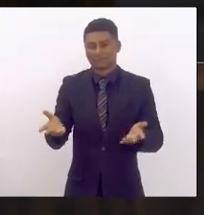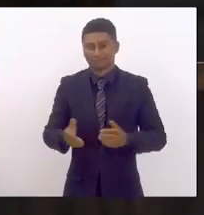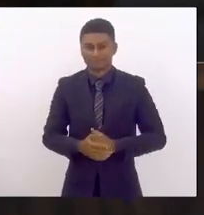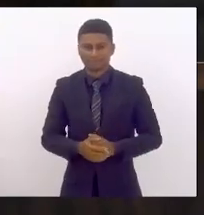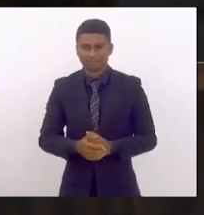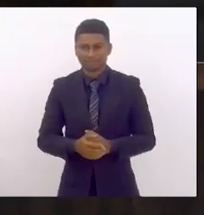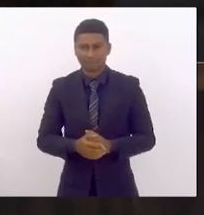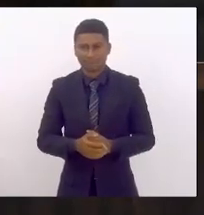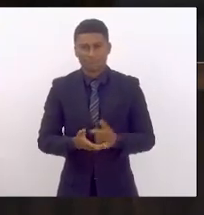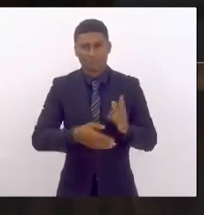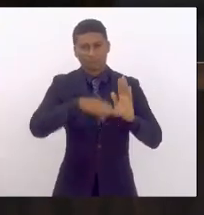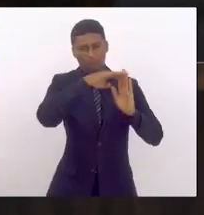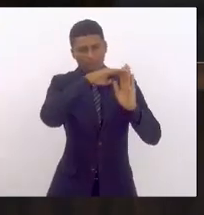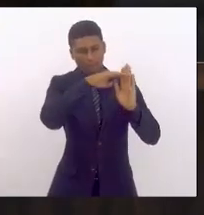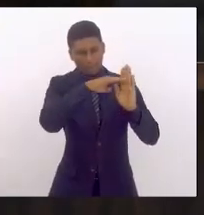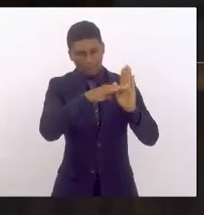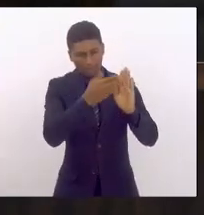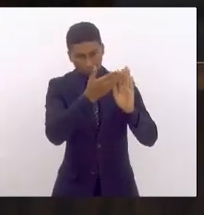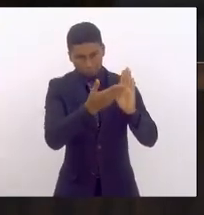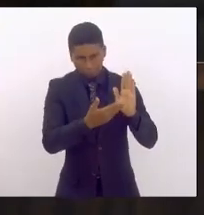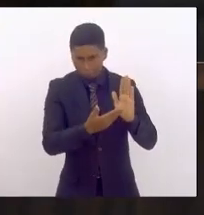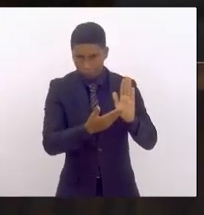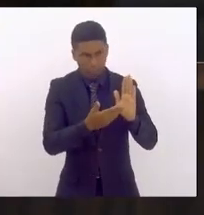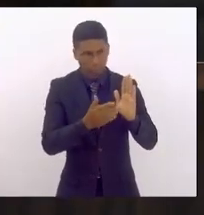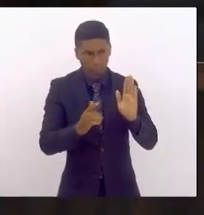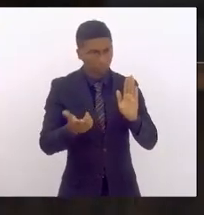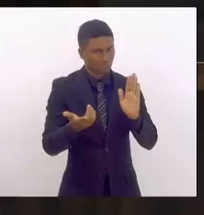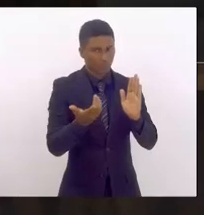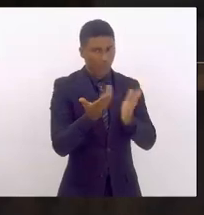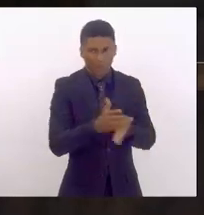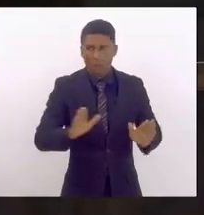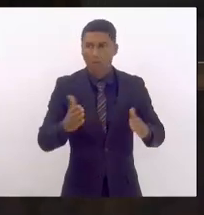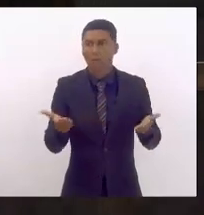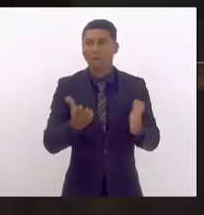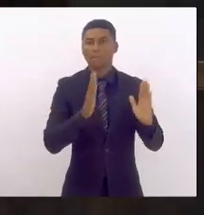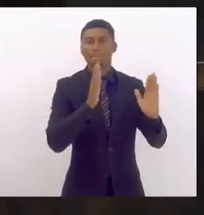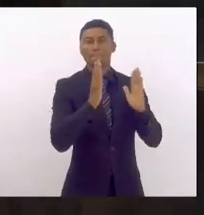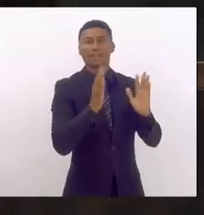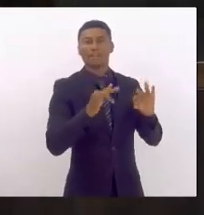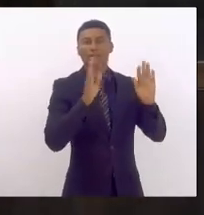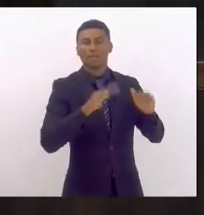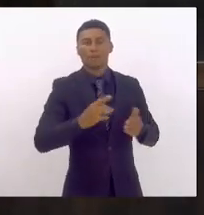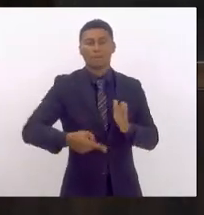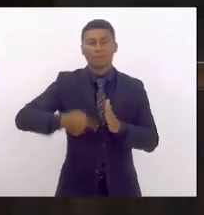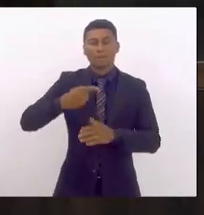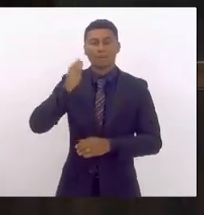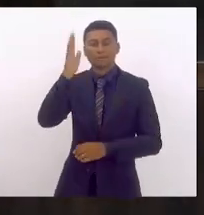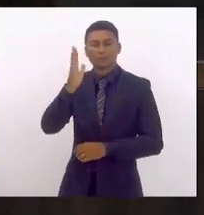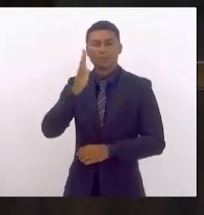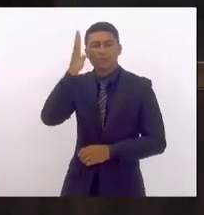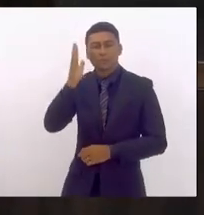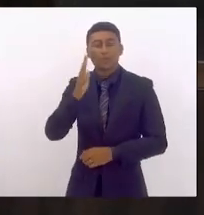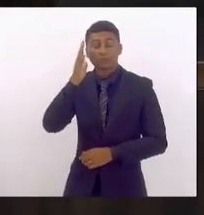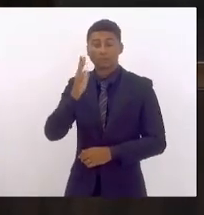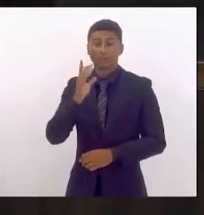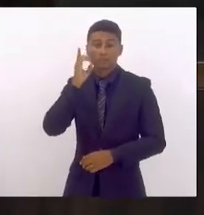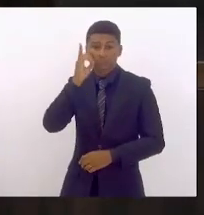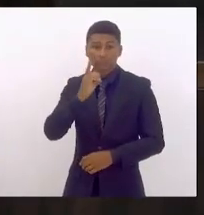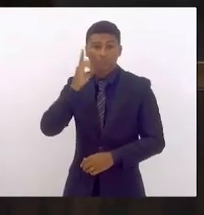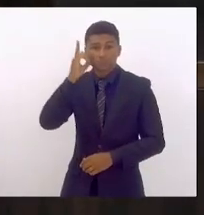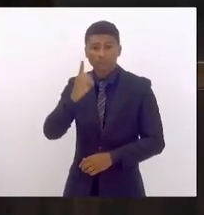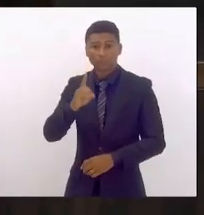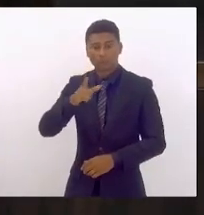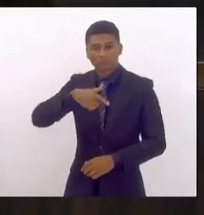nada mais a venda tratar na ordem do dia inicia-se o expediente final o primeiro H2 inscrito é o Nobre